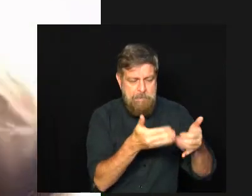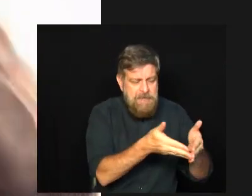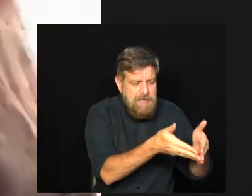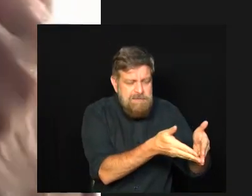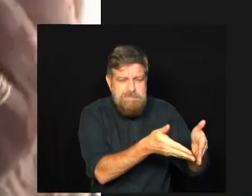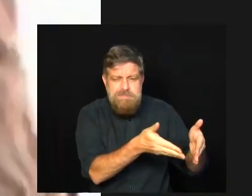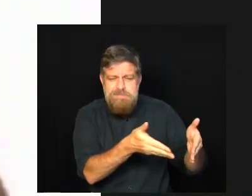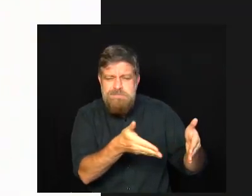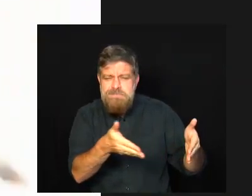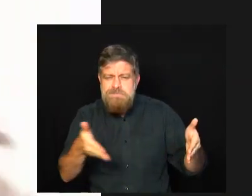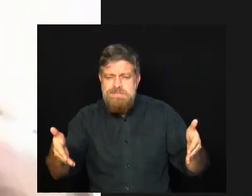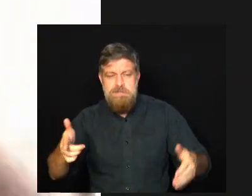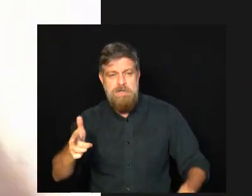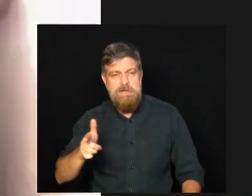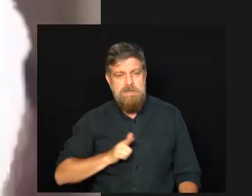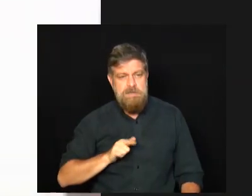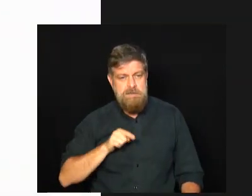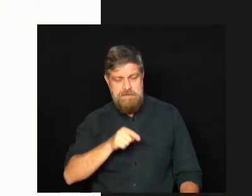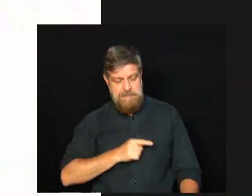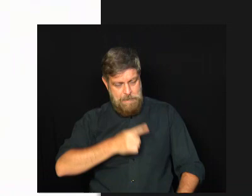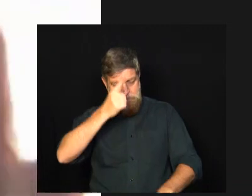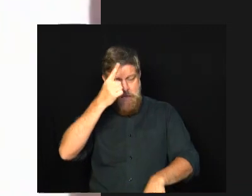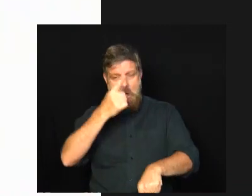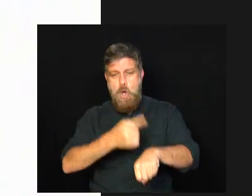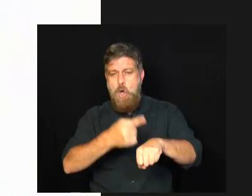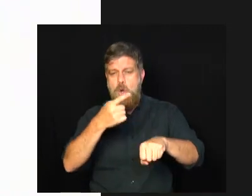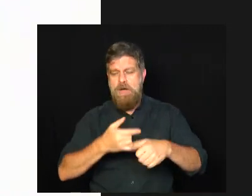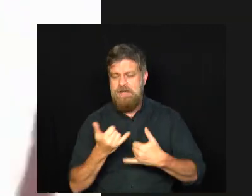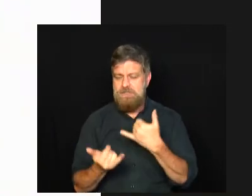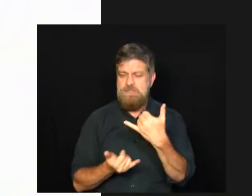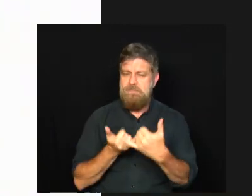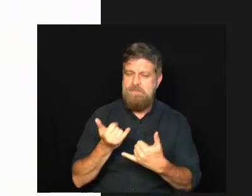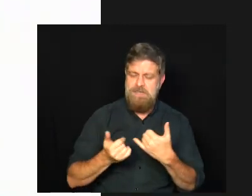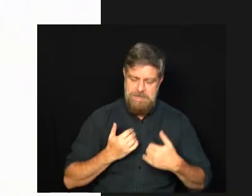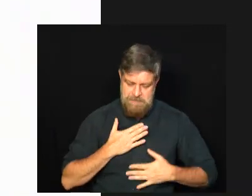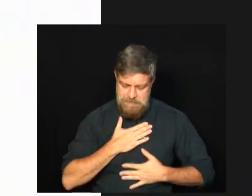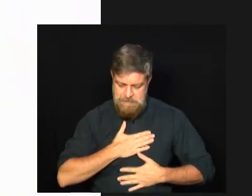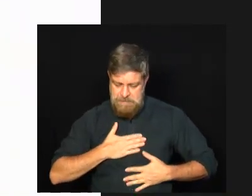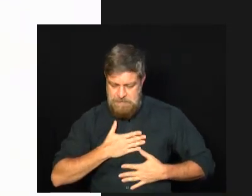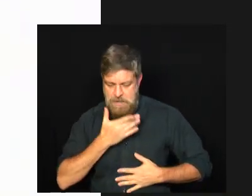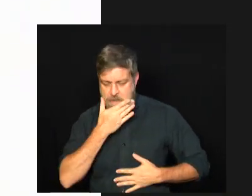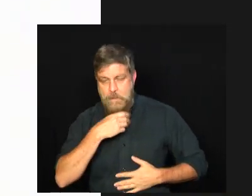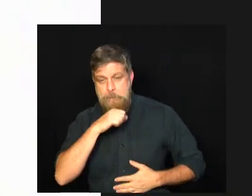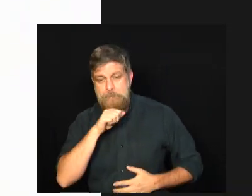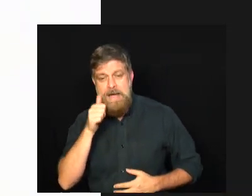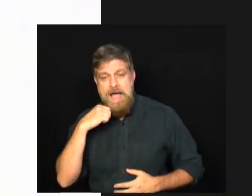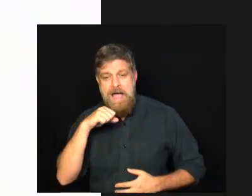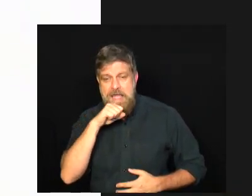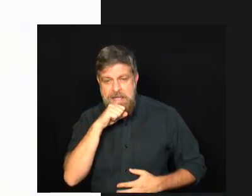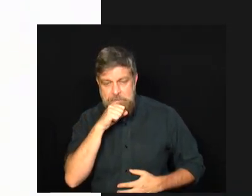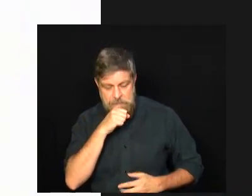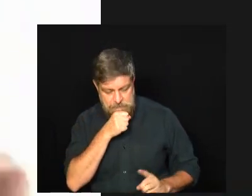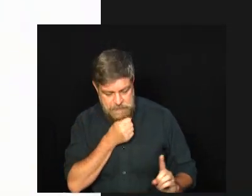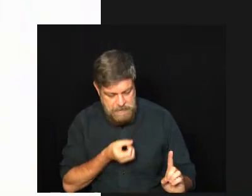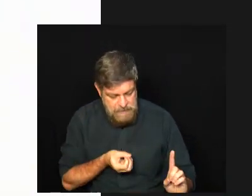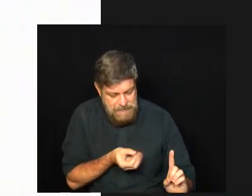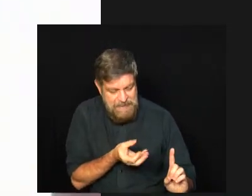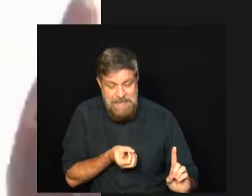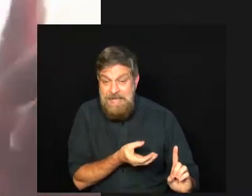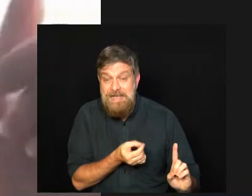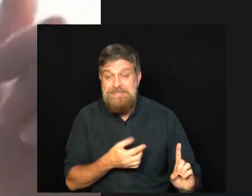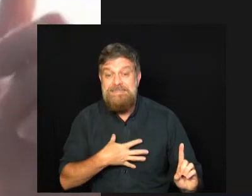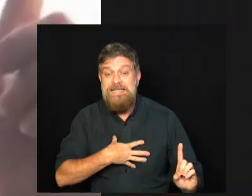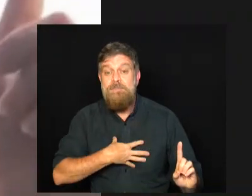se faça um momento lúdico para que os pais passem para a criança as brincadeiras